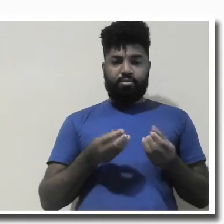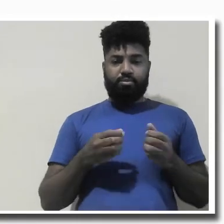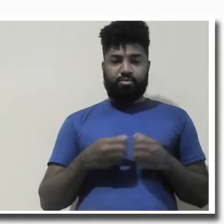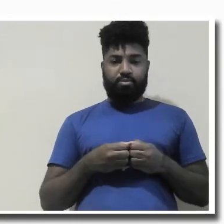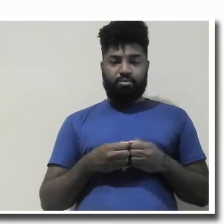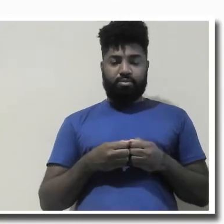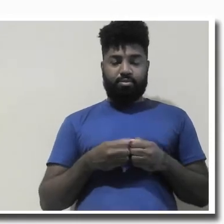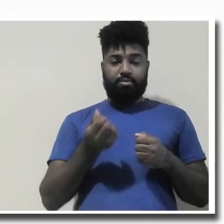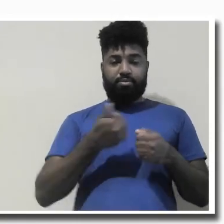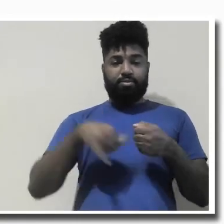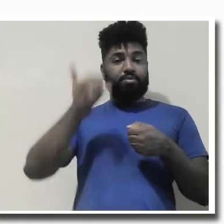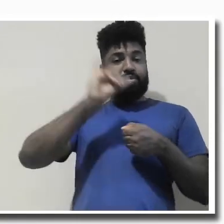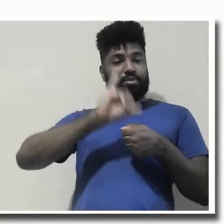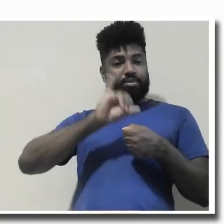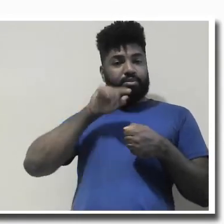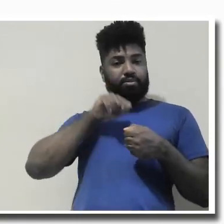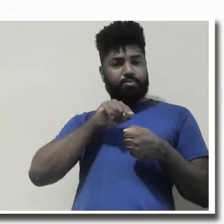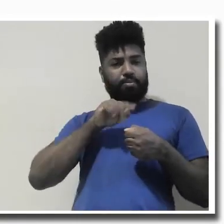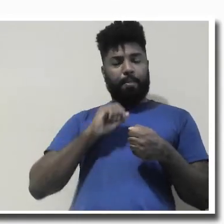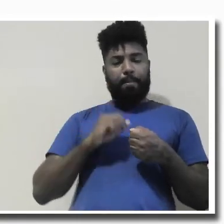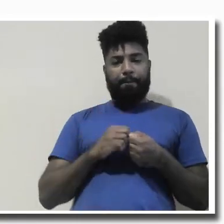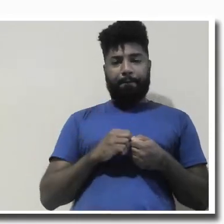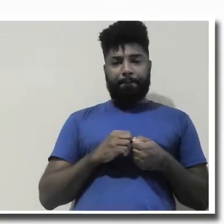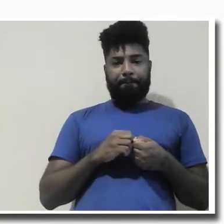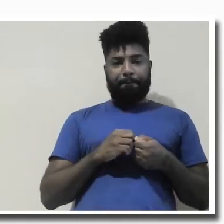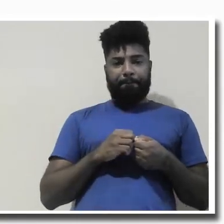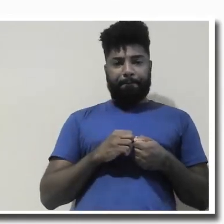de exponenciação